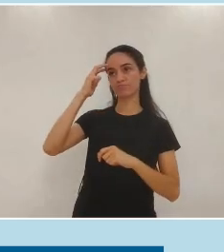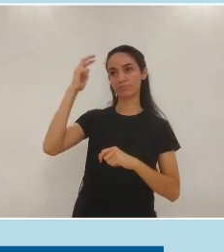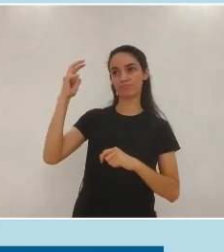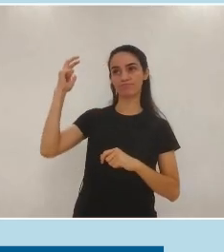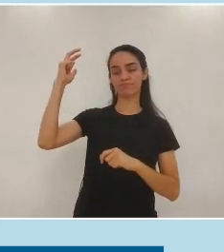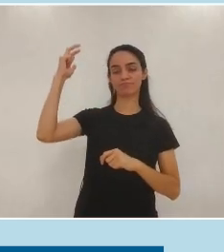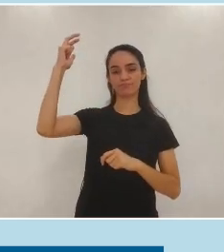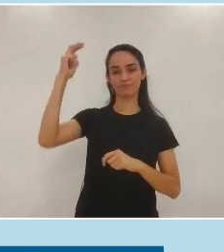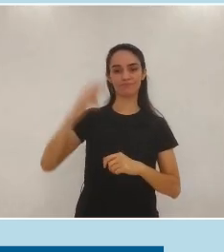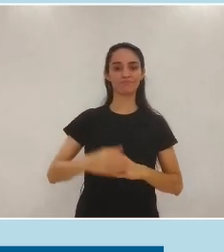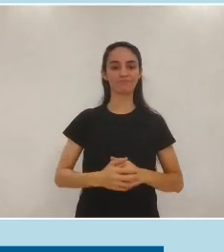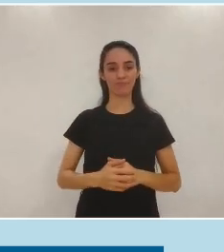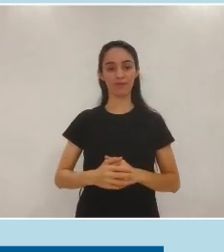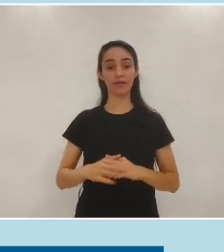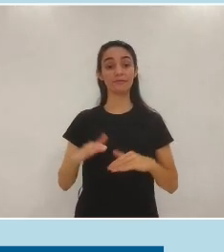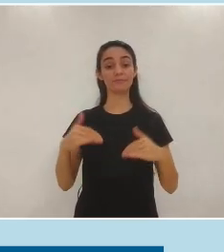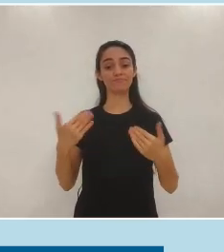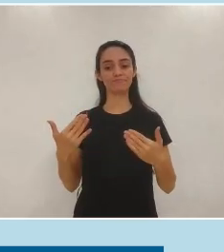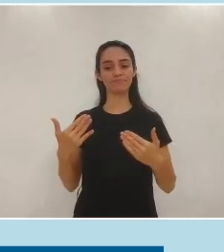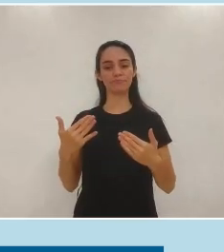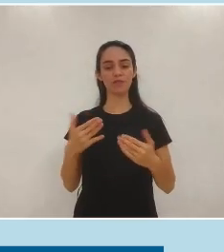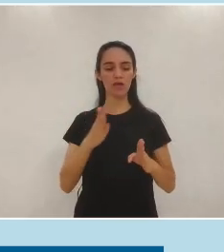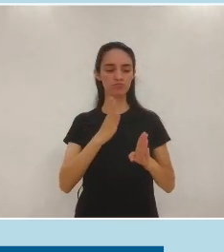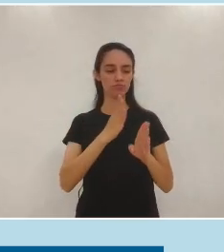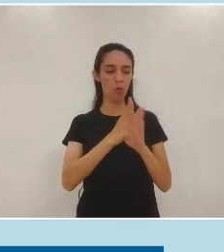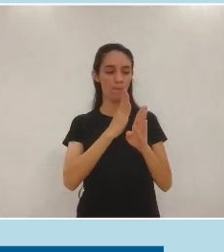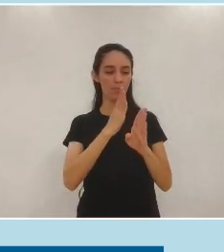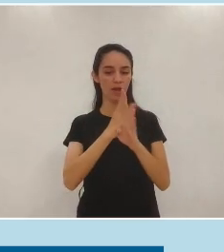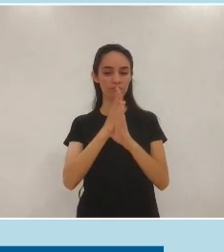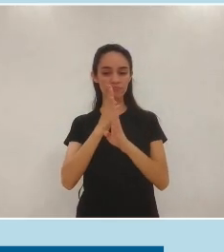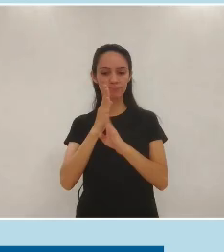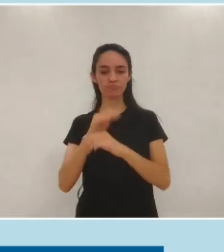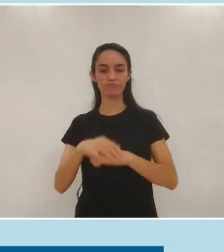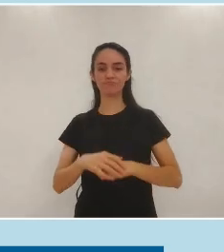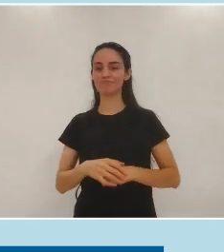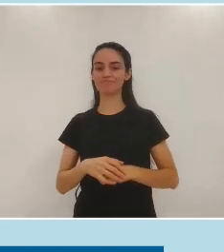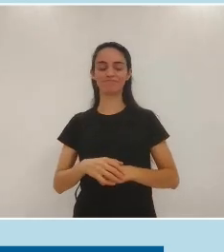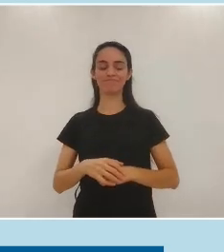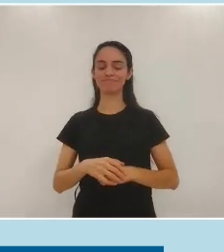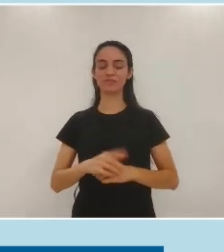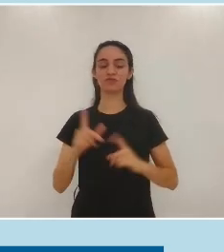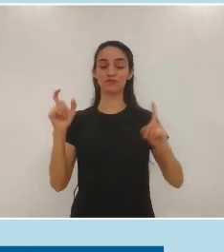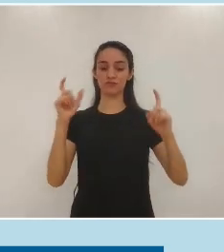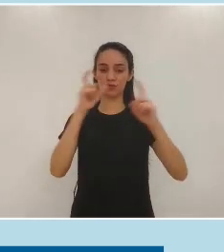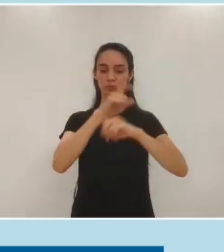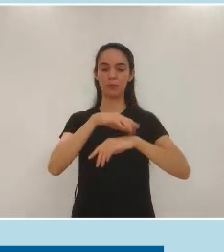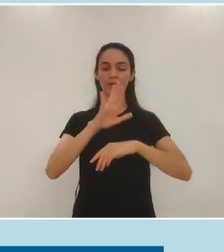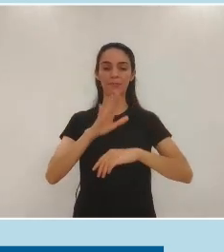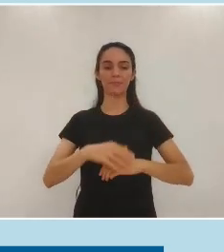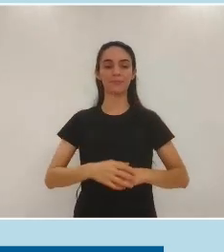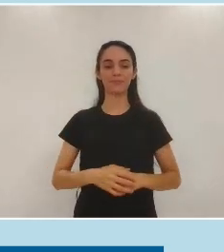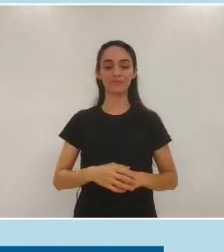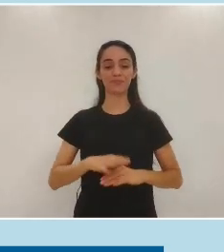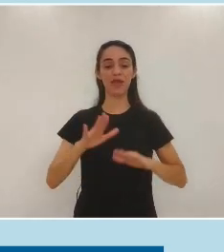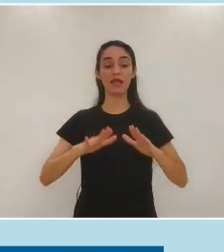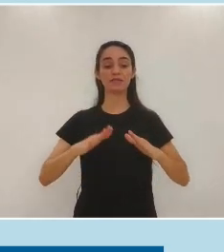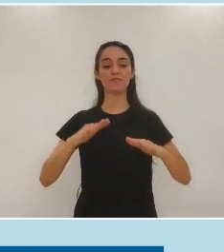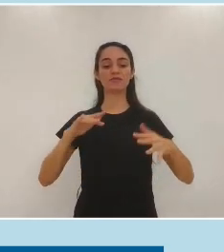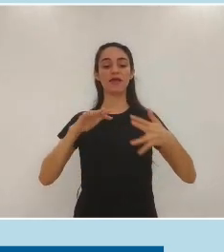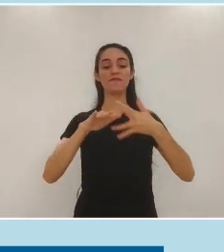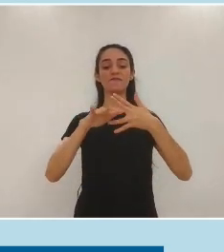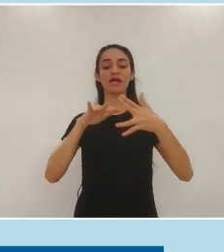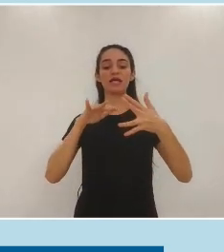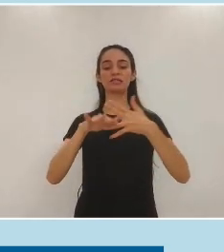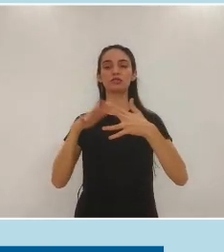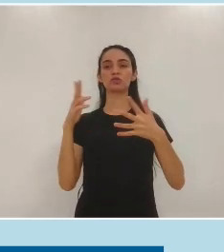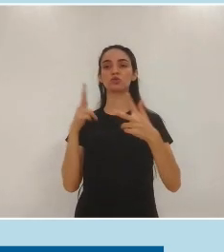Então, esses sintomas eles tendem a ser não vistos, mascarados,